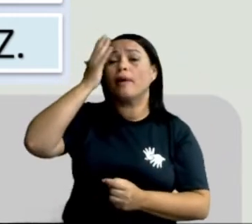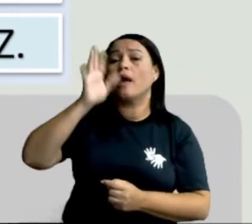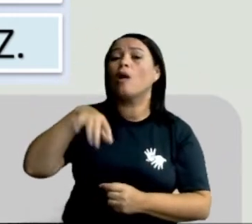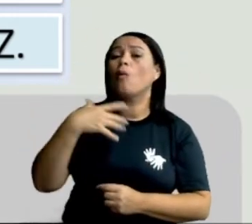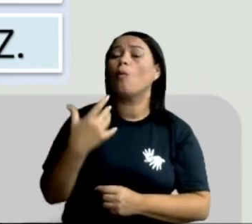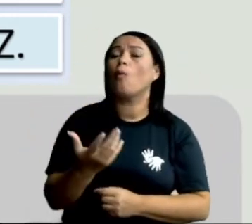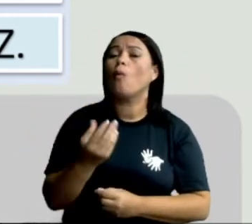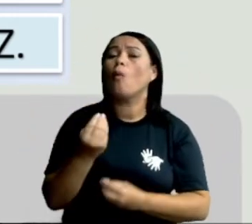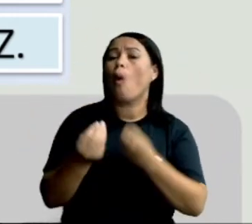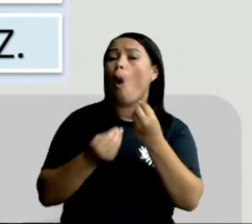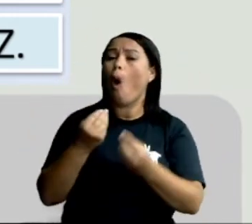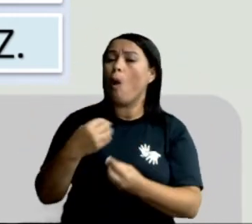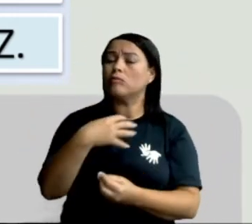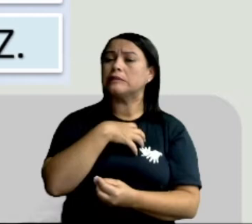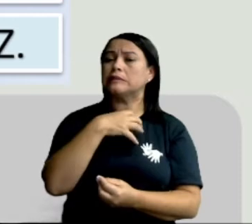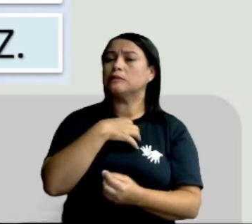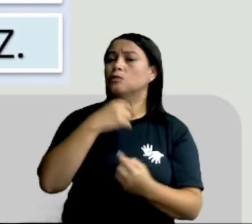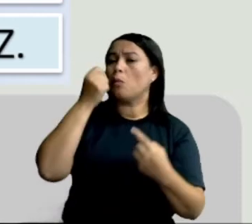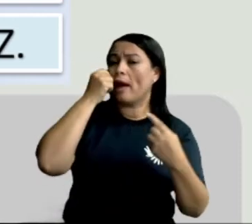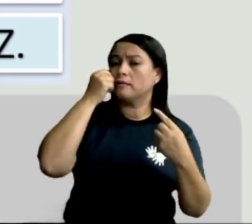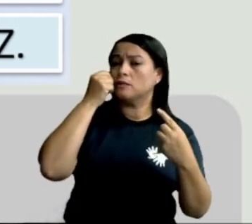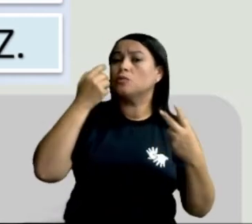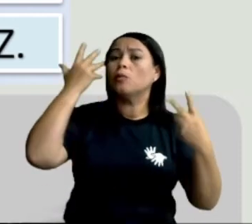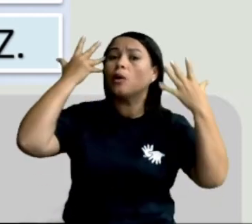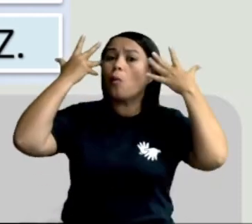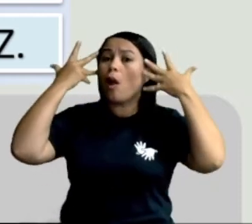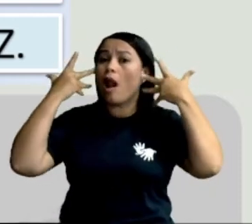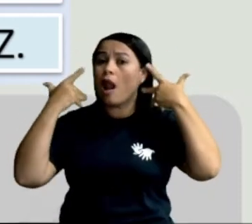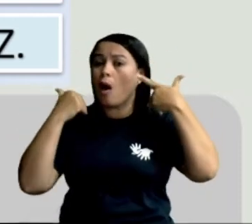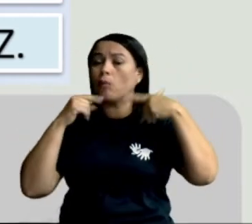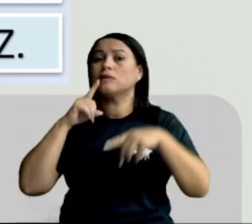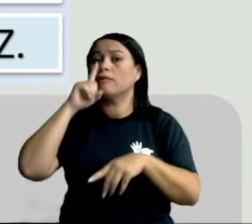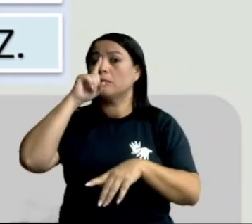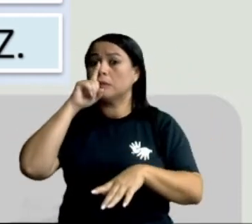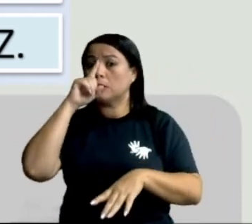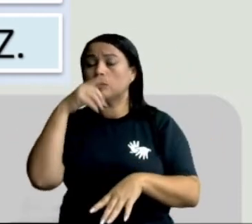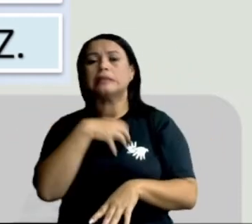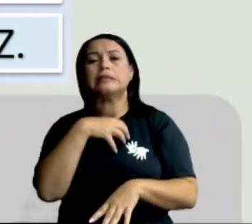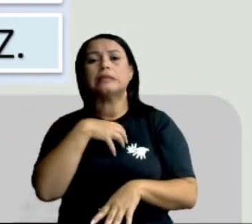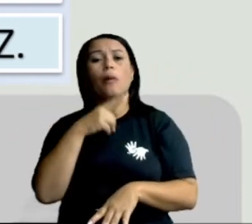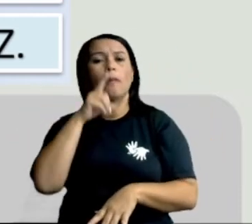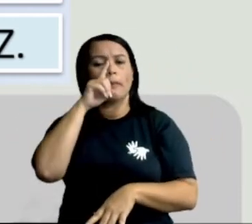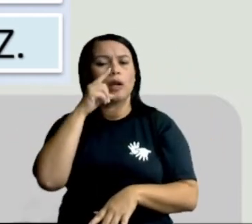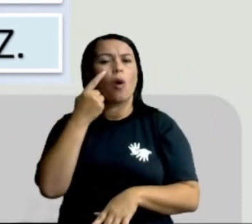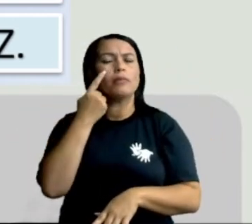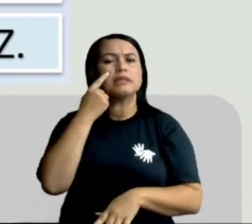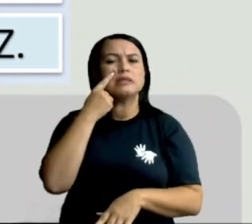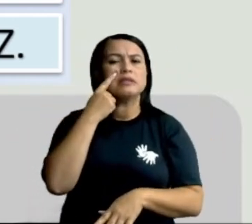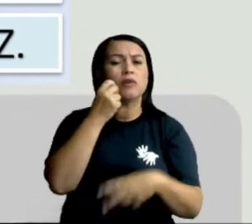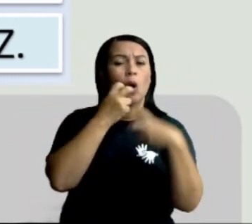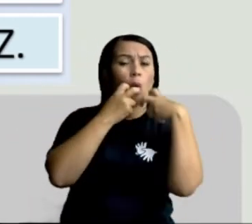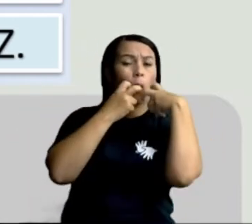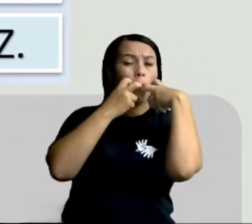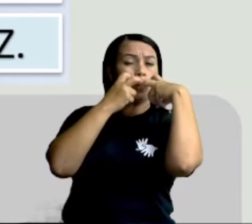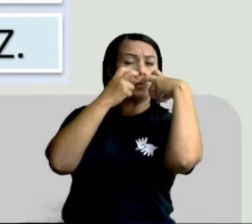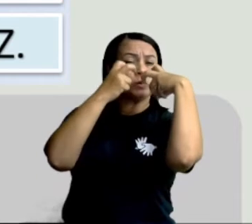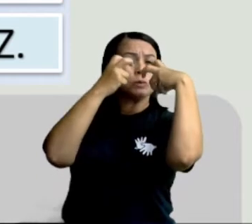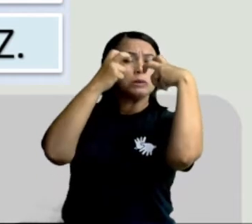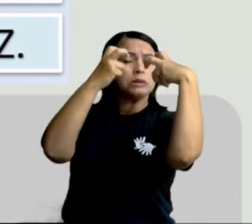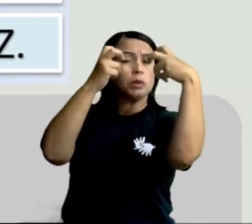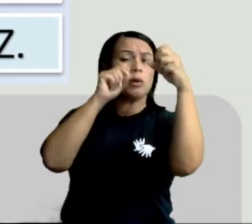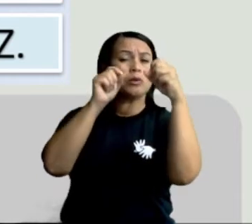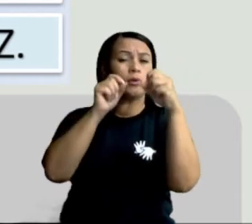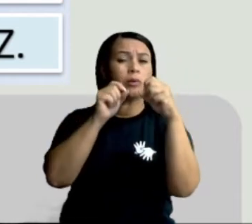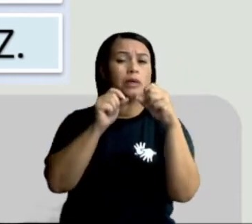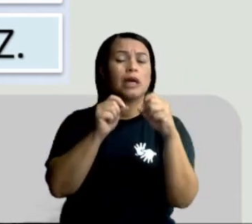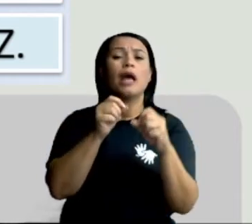as reações dele, do ratinho e do leão. Então, rugiu alto e debateu, pediu para